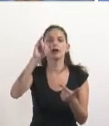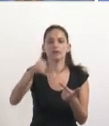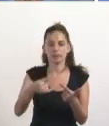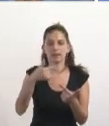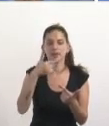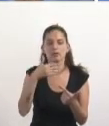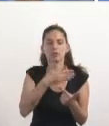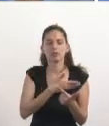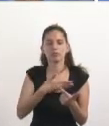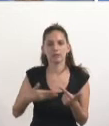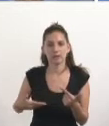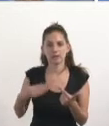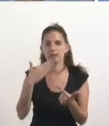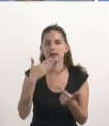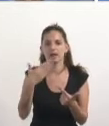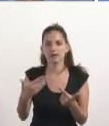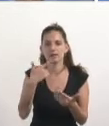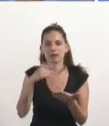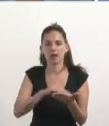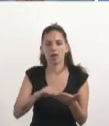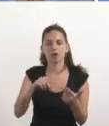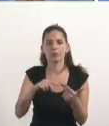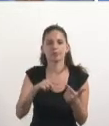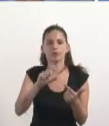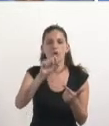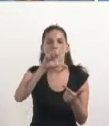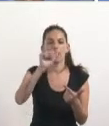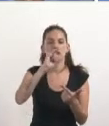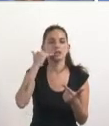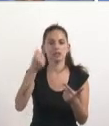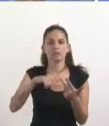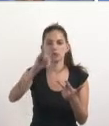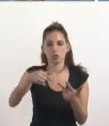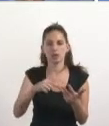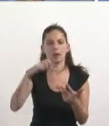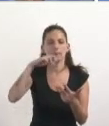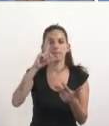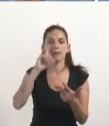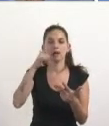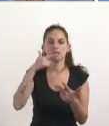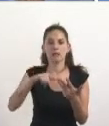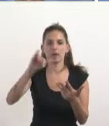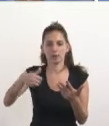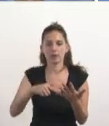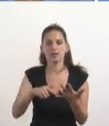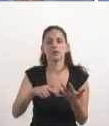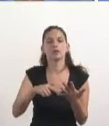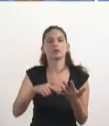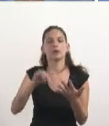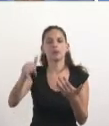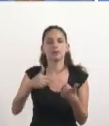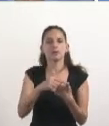gracias senador hola ya afirmativo país afirmativo para ir afirmativo